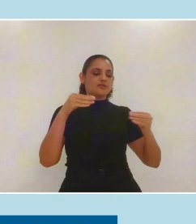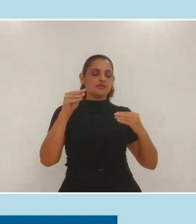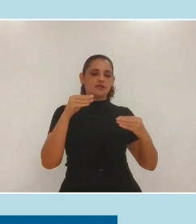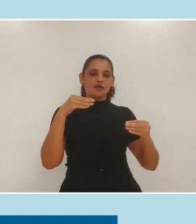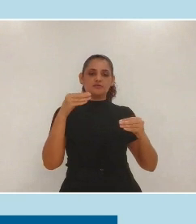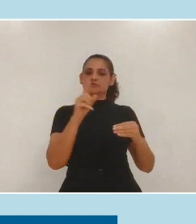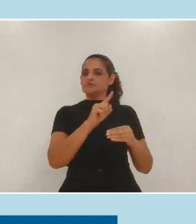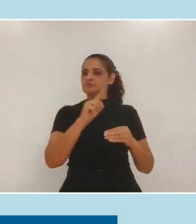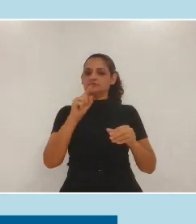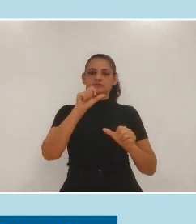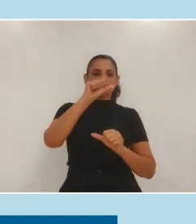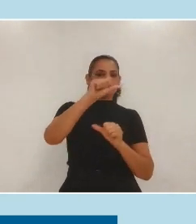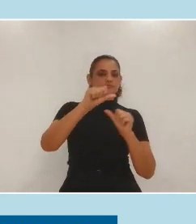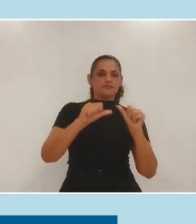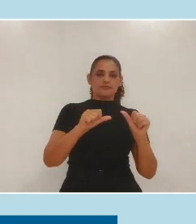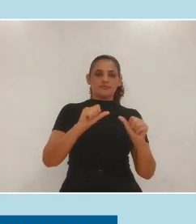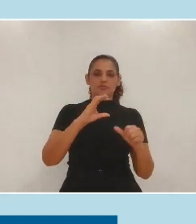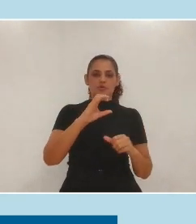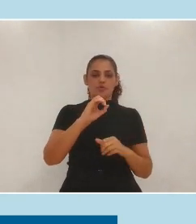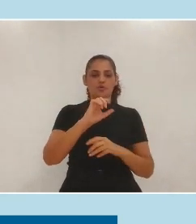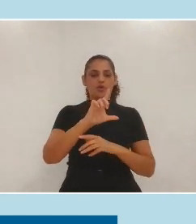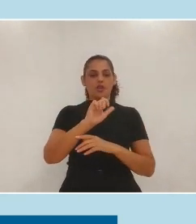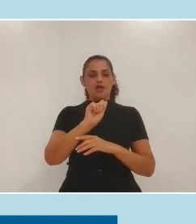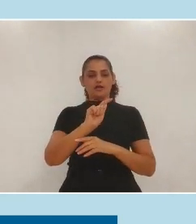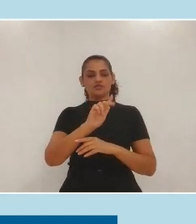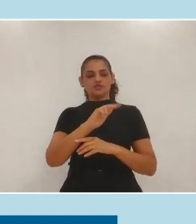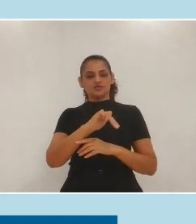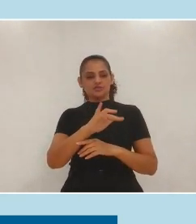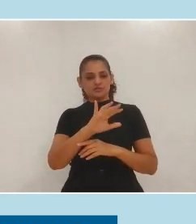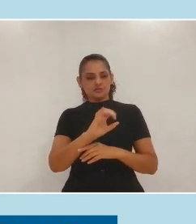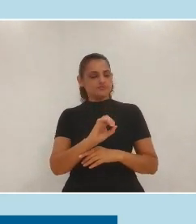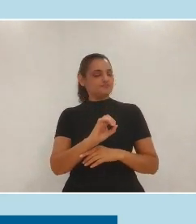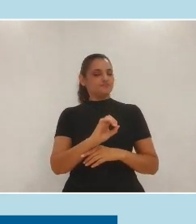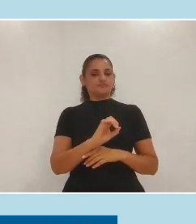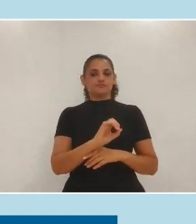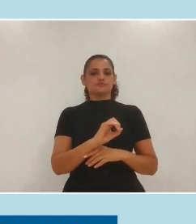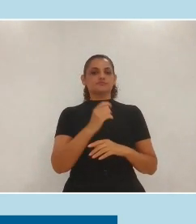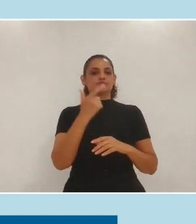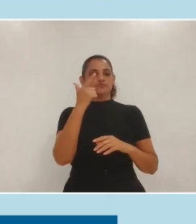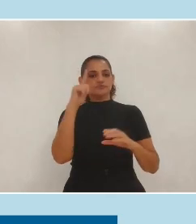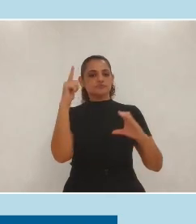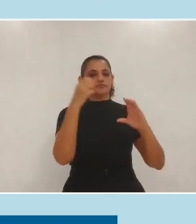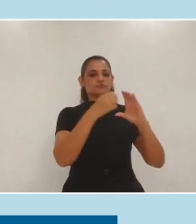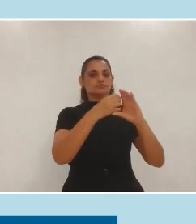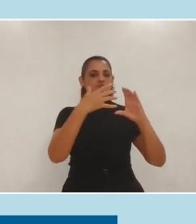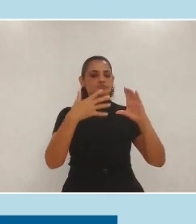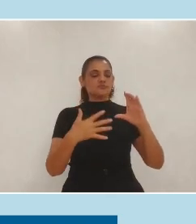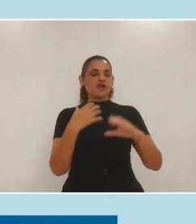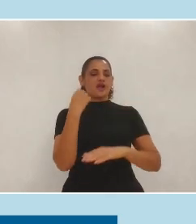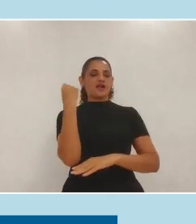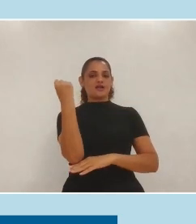seu colágeno e outras características graves encontradas na sede.